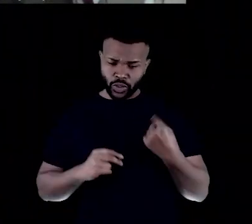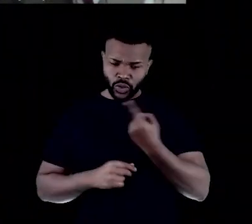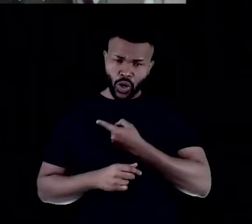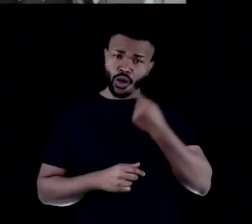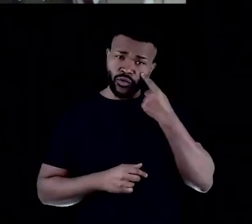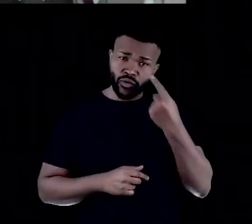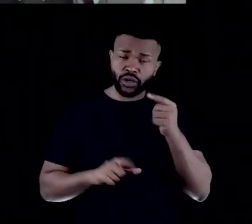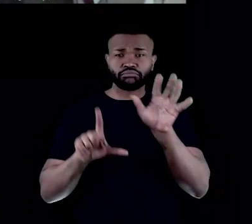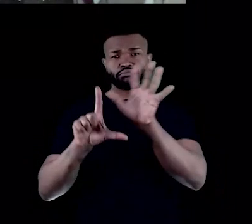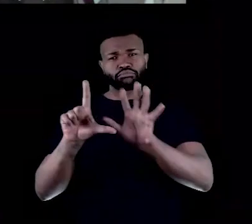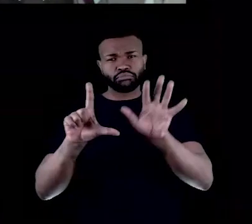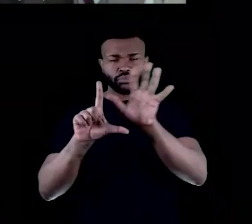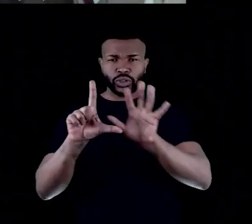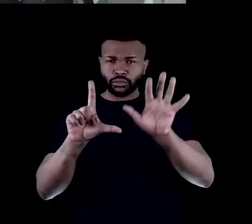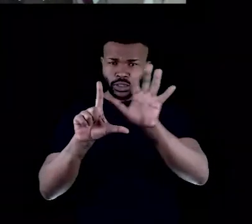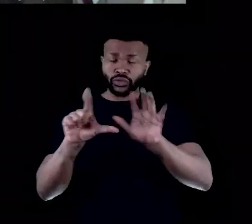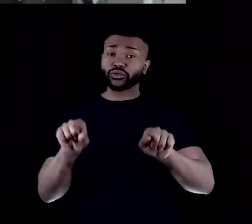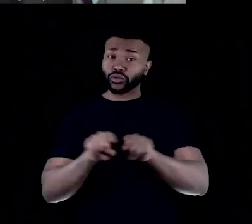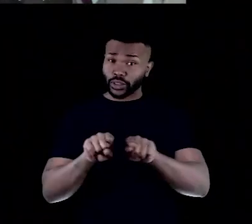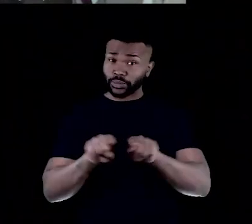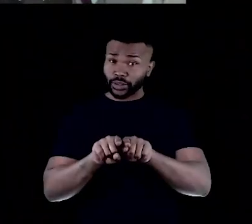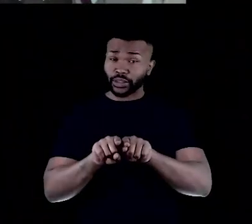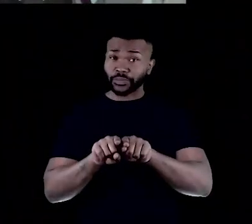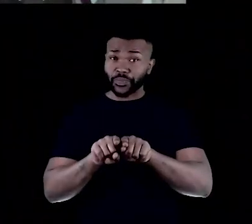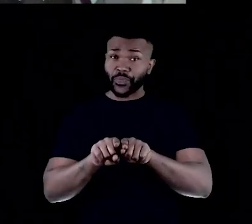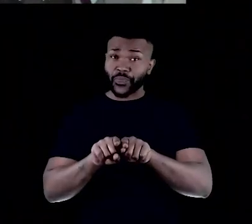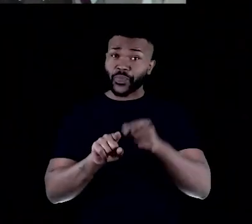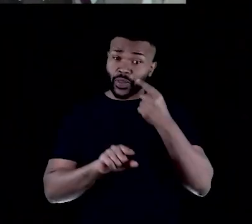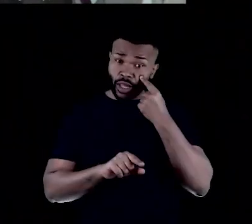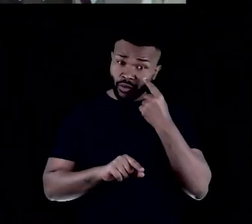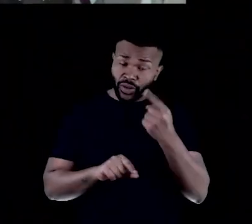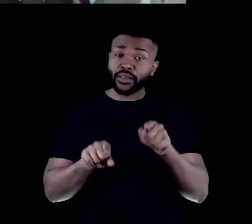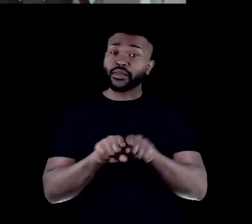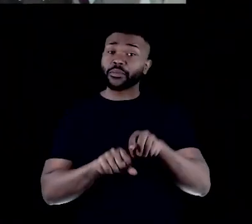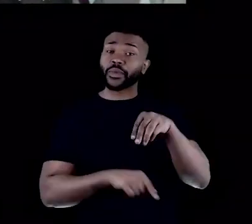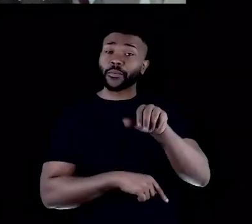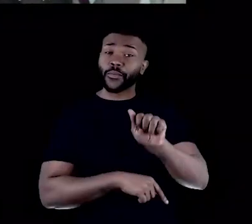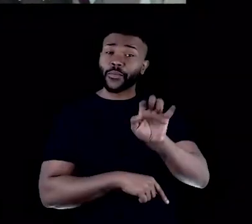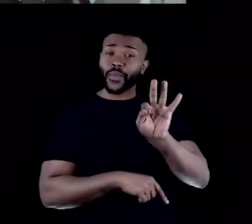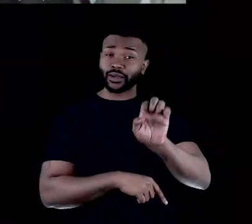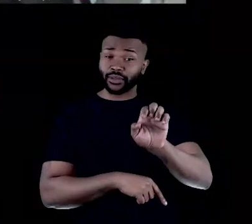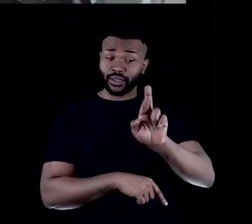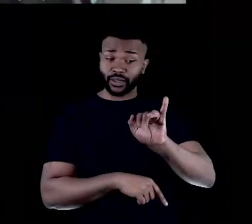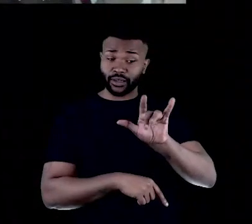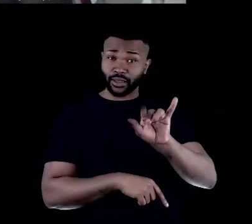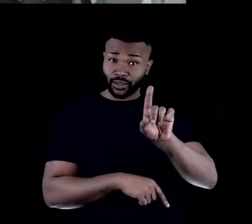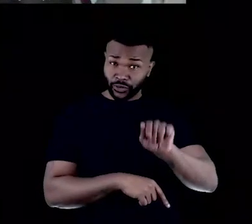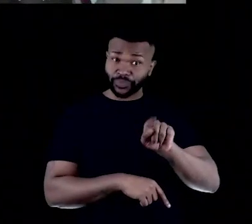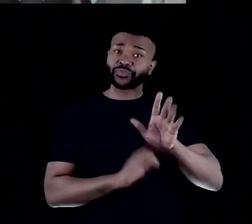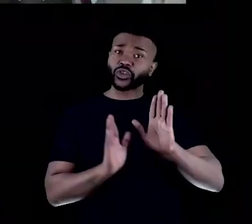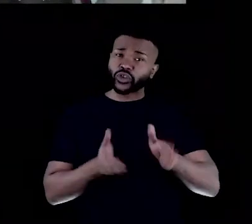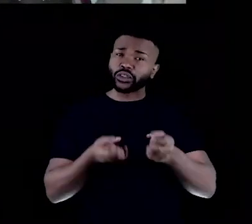gente ver qual é a imagem, claramente, também, e ver essa materialidade. Mas, como você